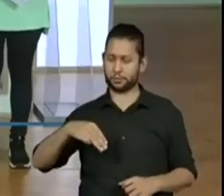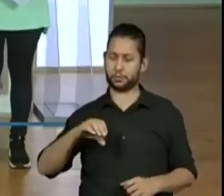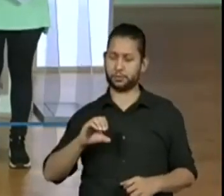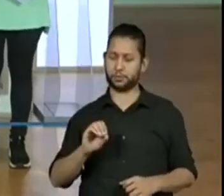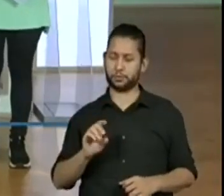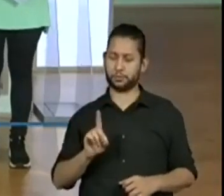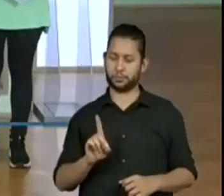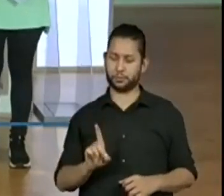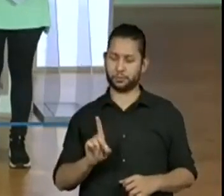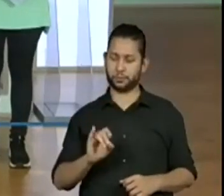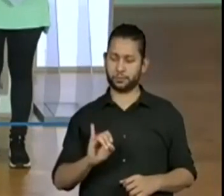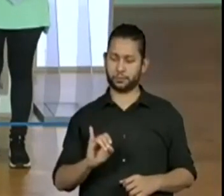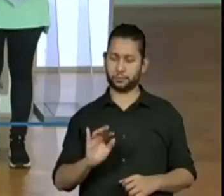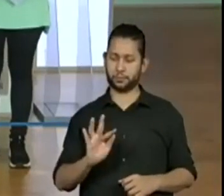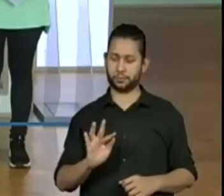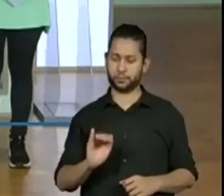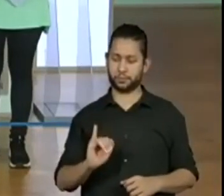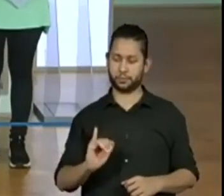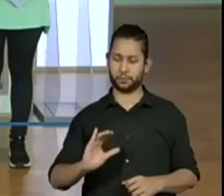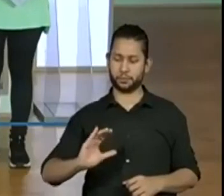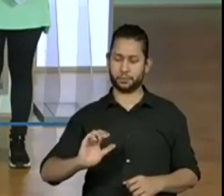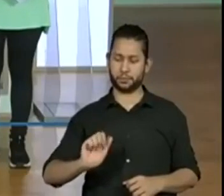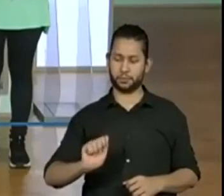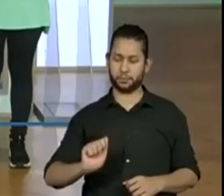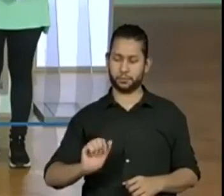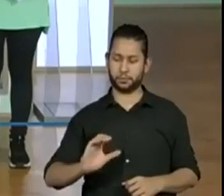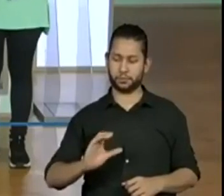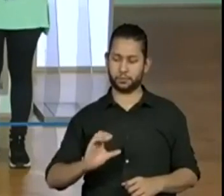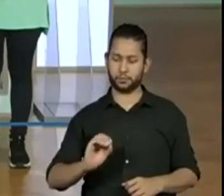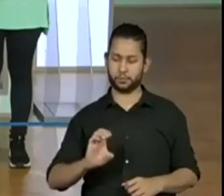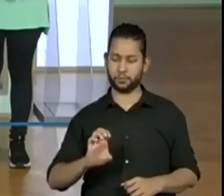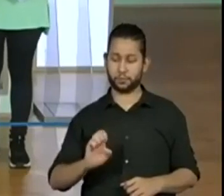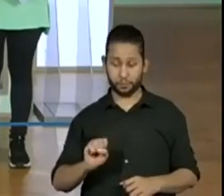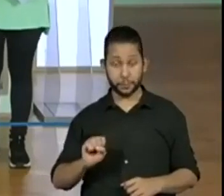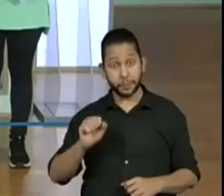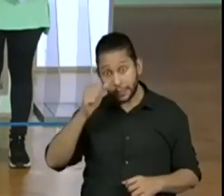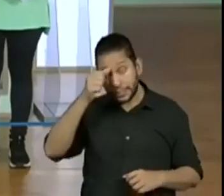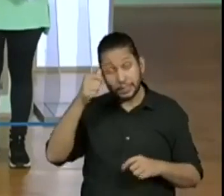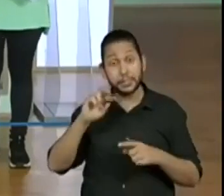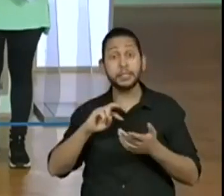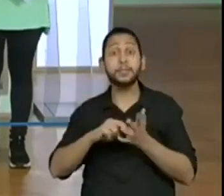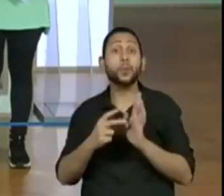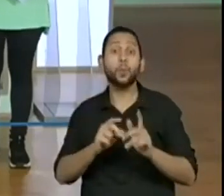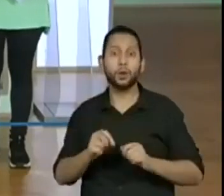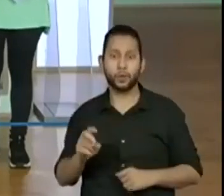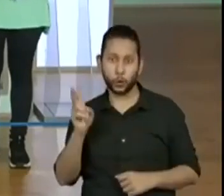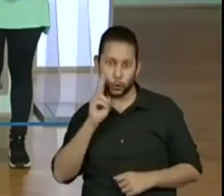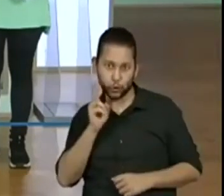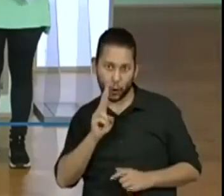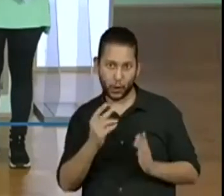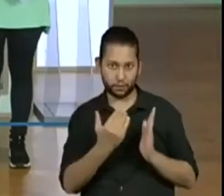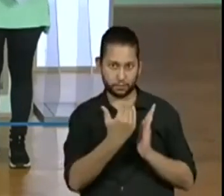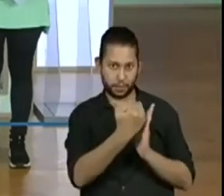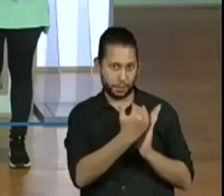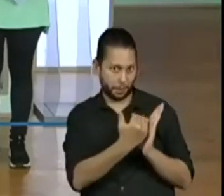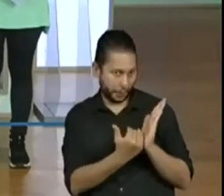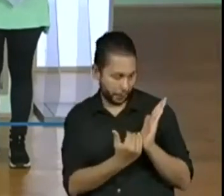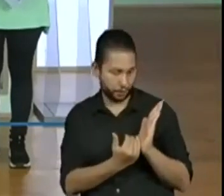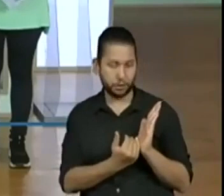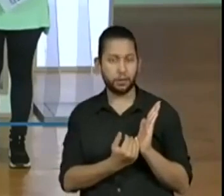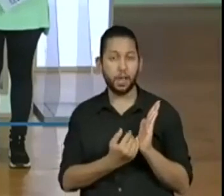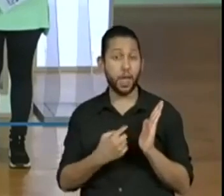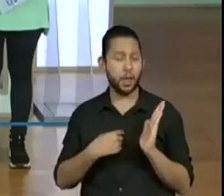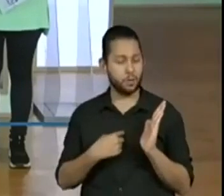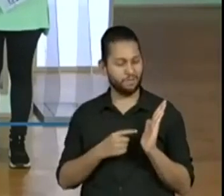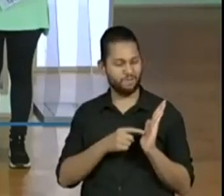eles sabem? Estão dizendo alterações, alterar algo da história, alterar a história.